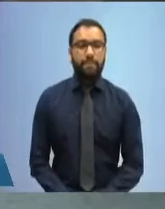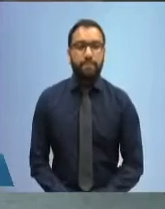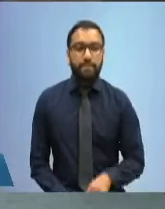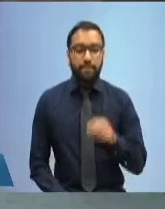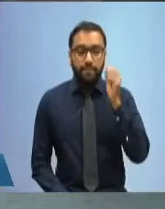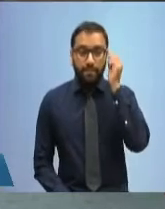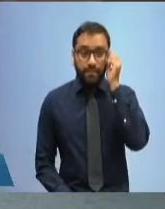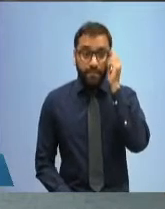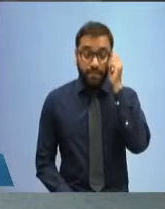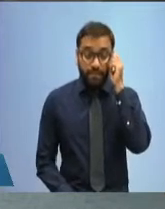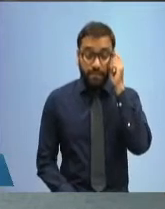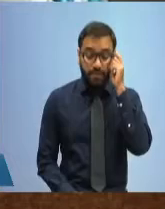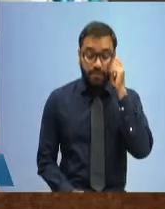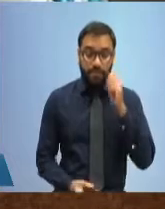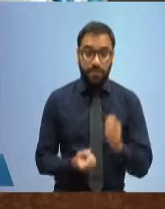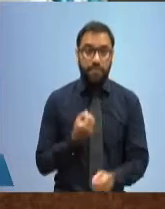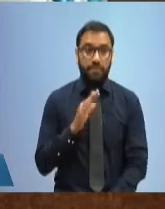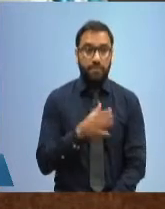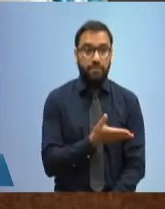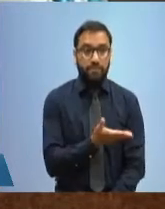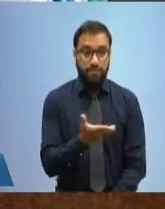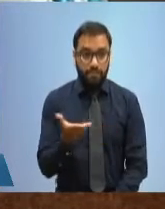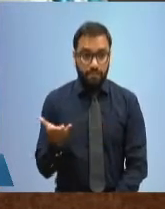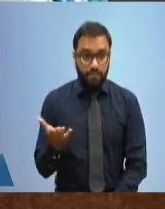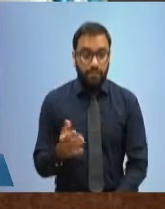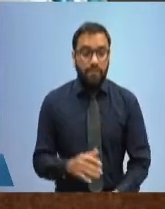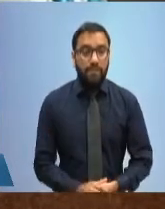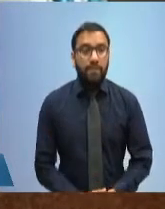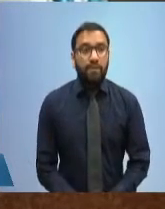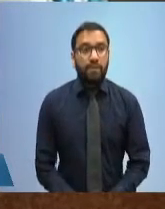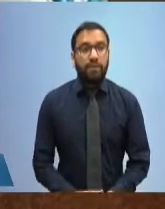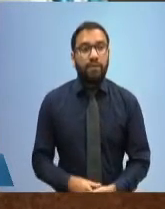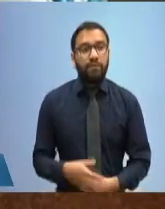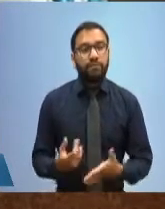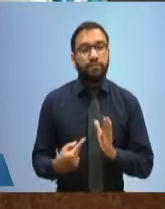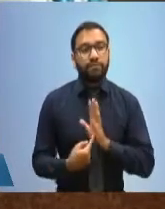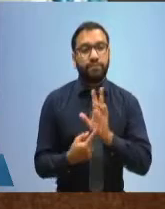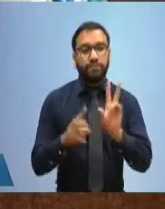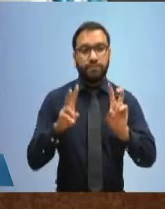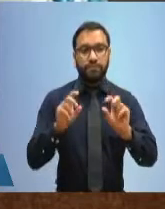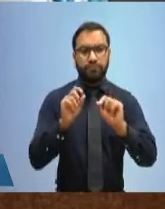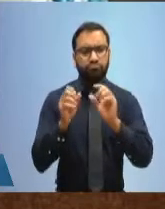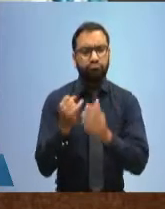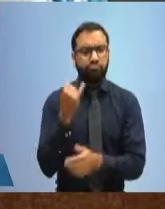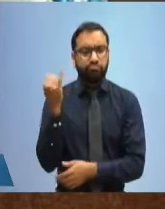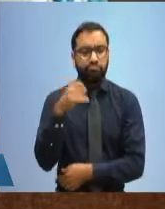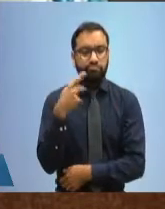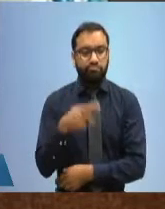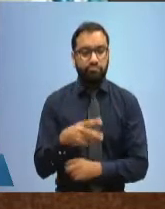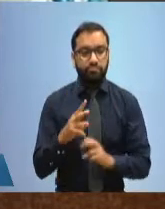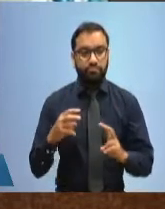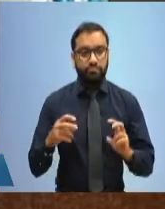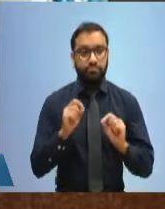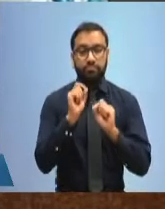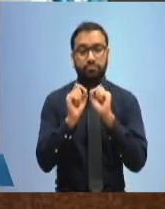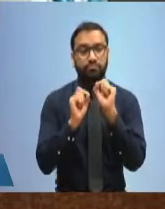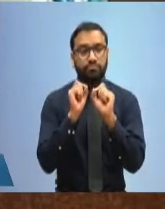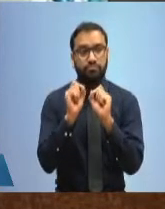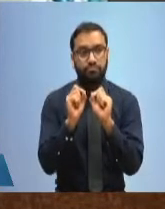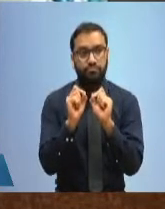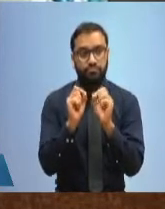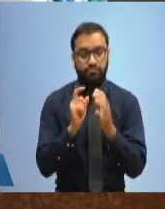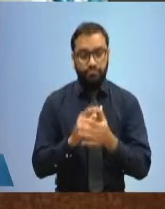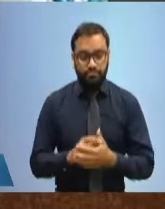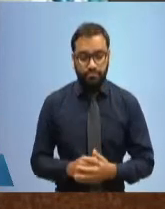seus vereadores a votarem todos que acompanham queria trazer um tema que é fundamental para a cidade de florianópolis que é a questão